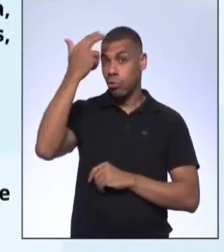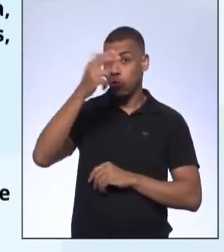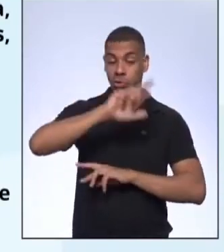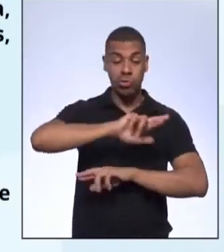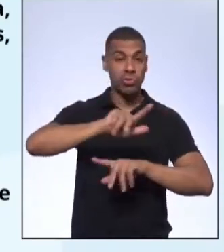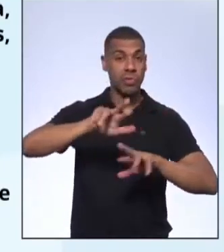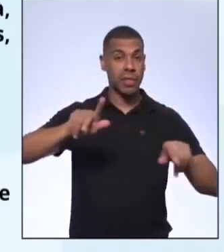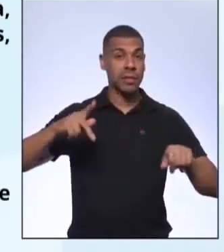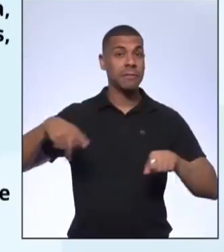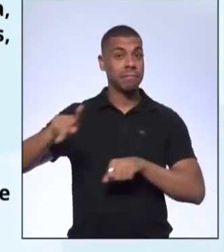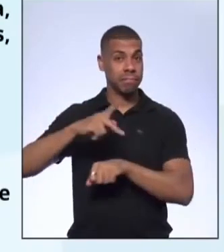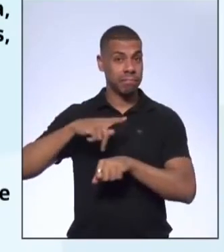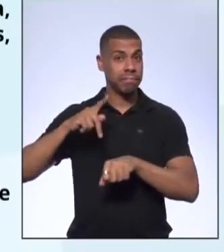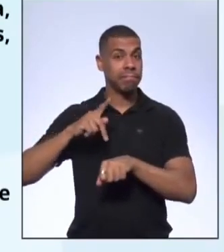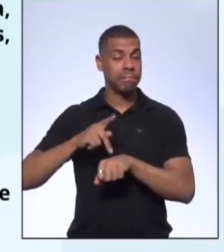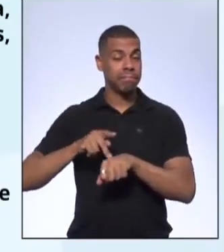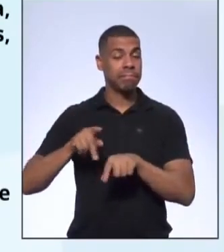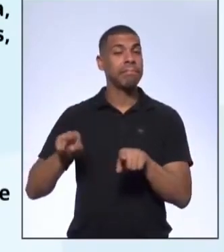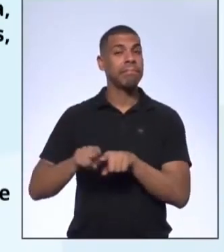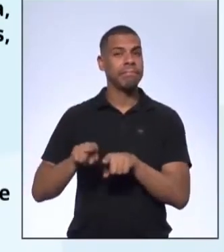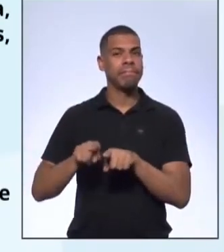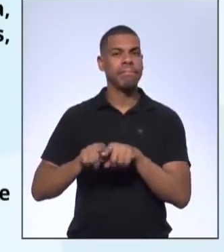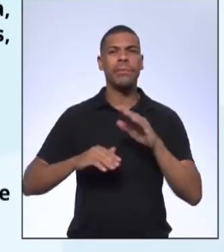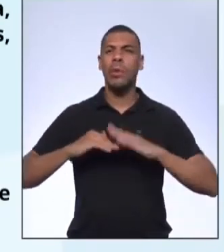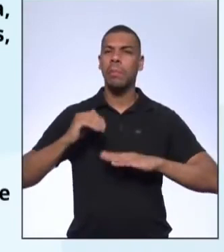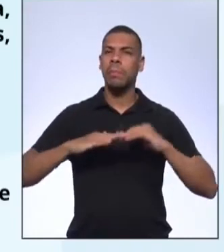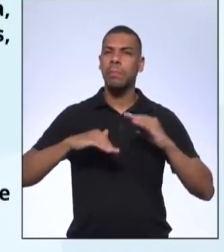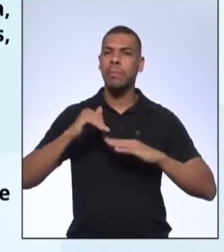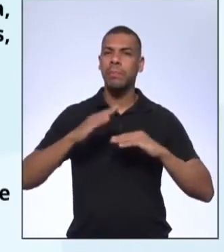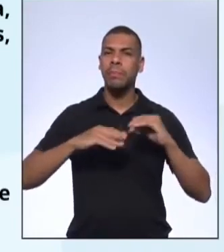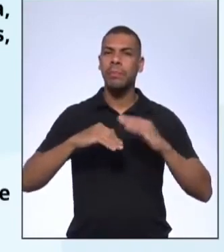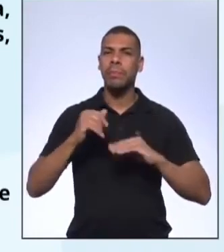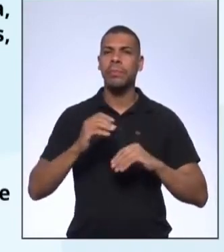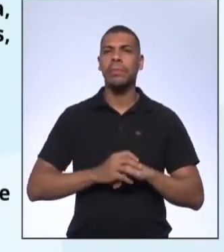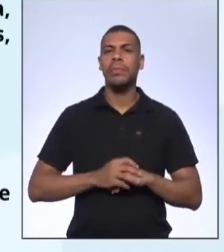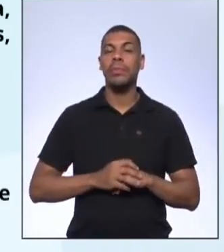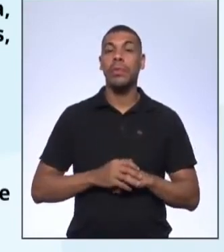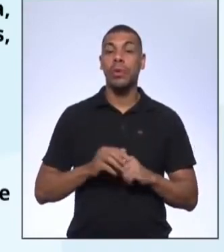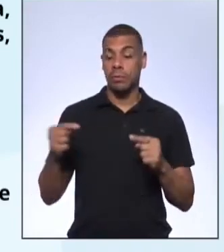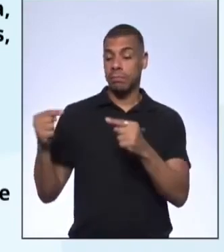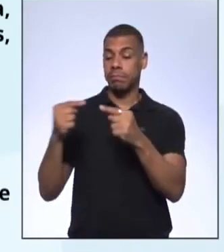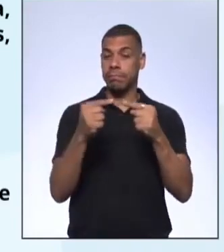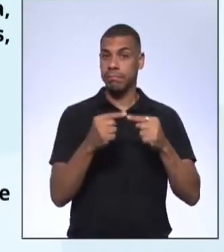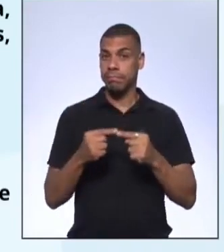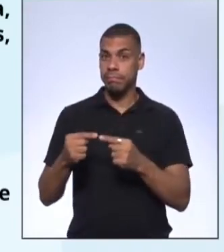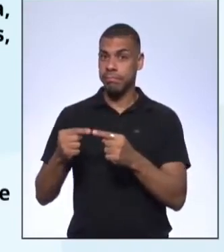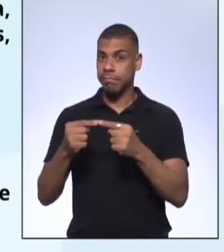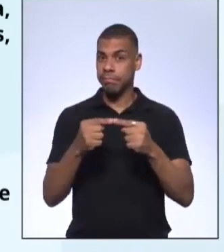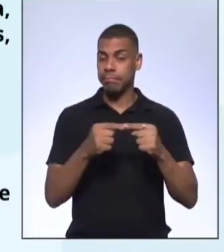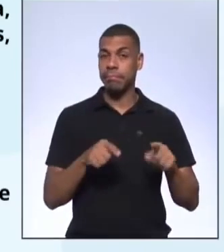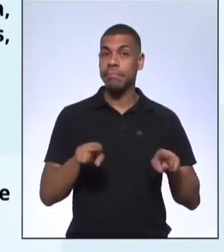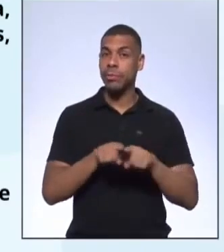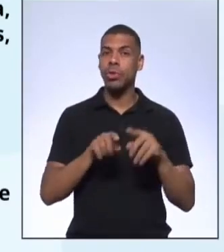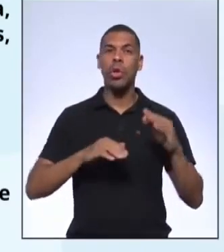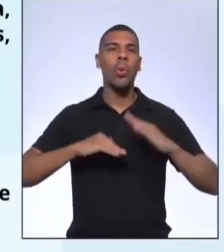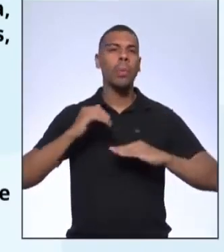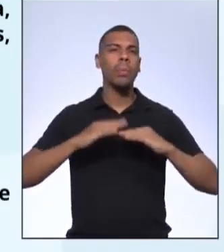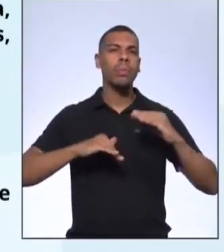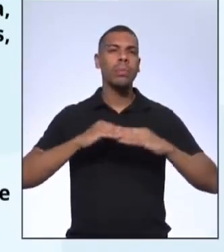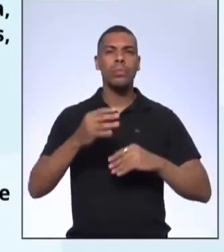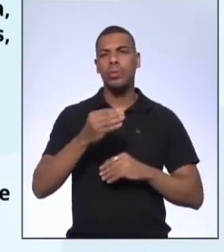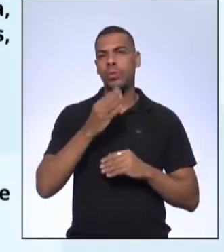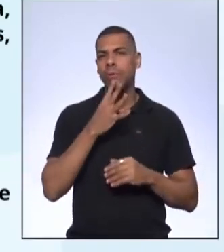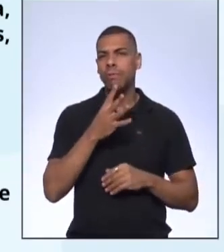diferentes países. Está relacionada à unidade temática Conexões e Escalas e ao objeto de